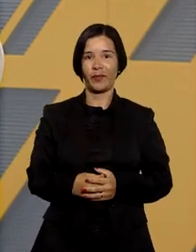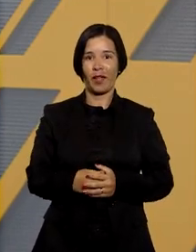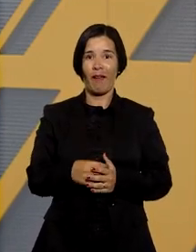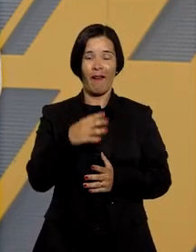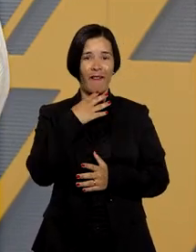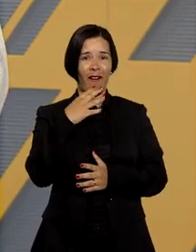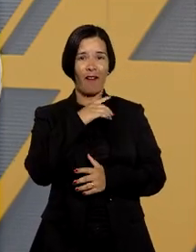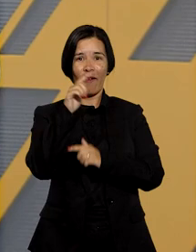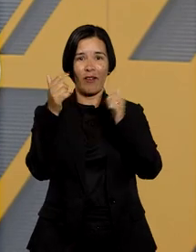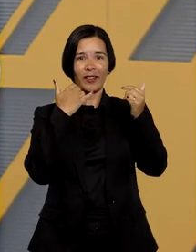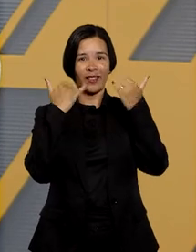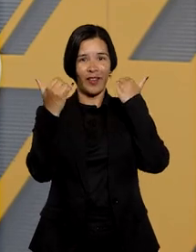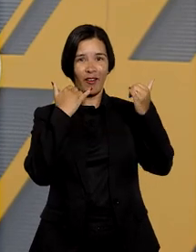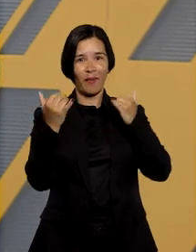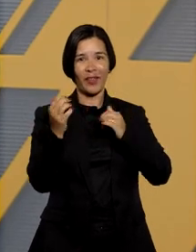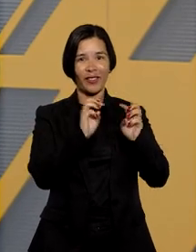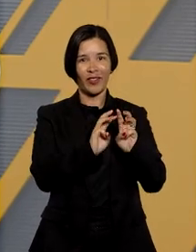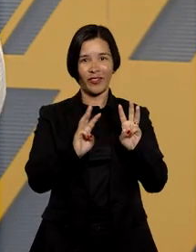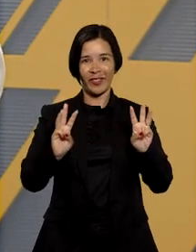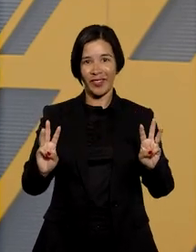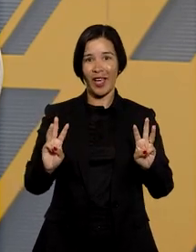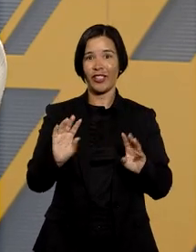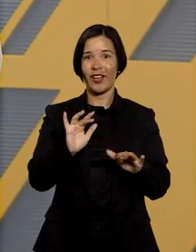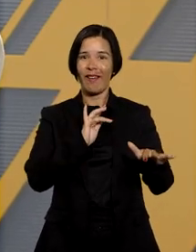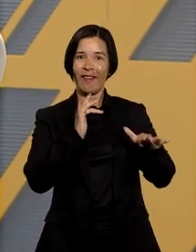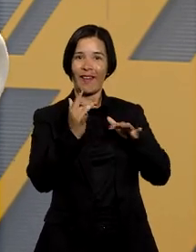Você confere outras notícias no site do